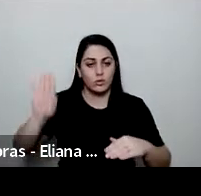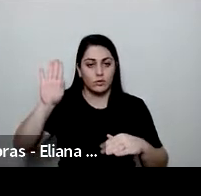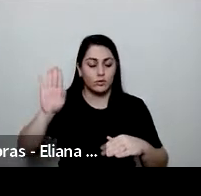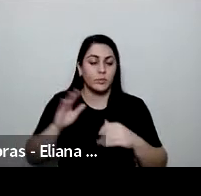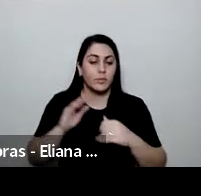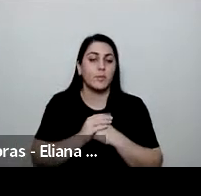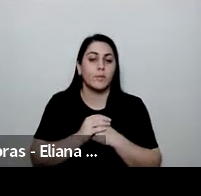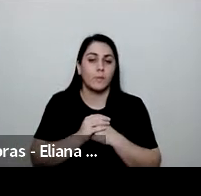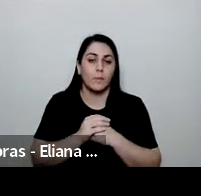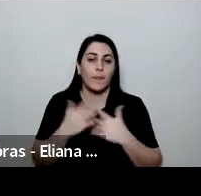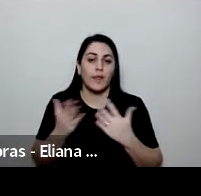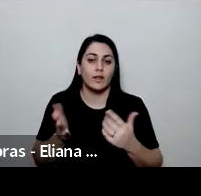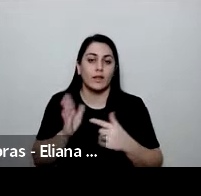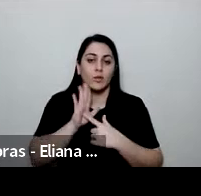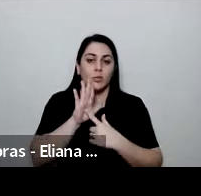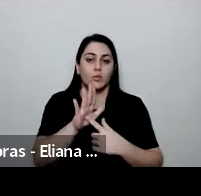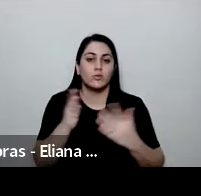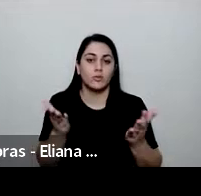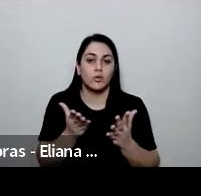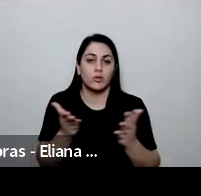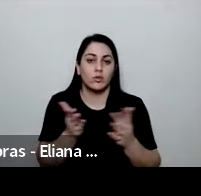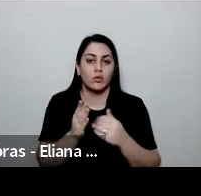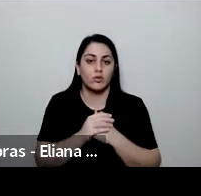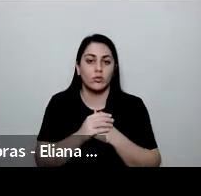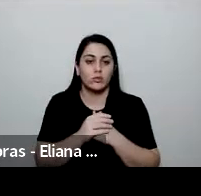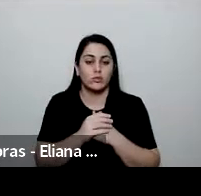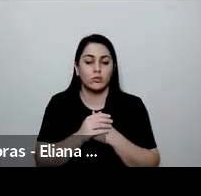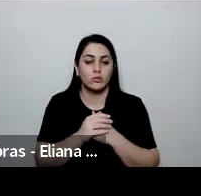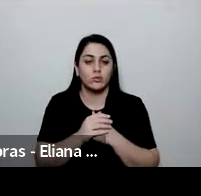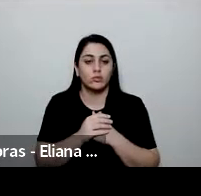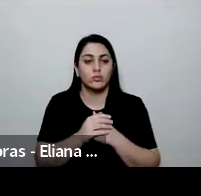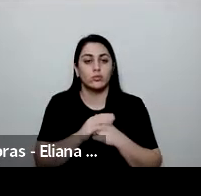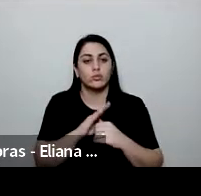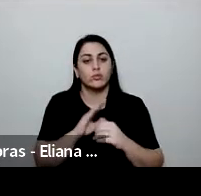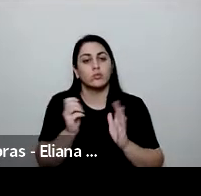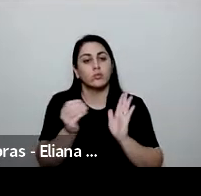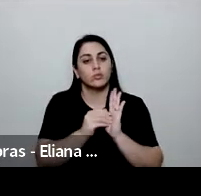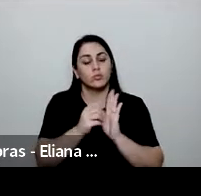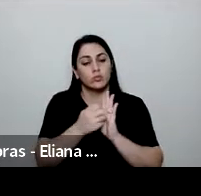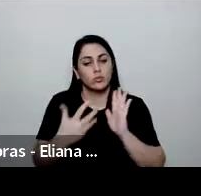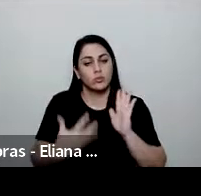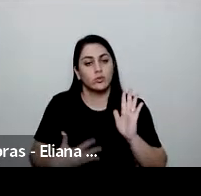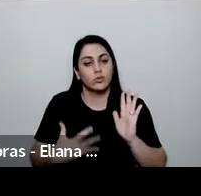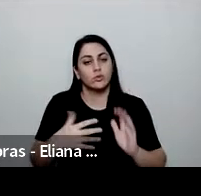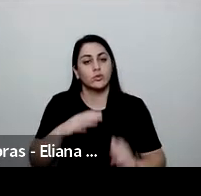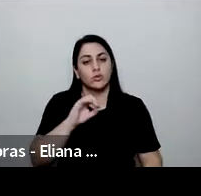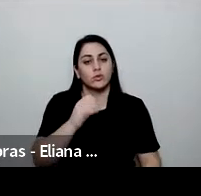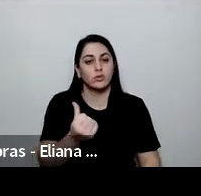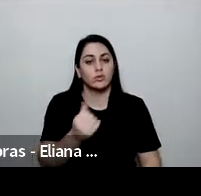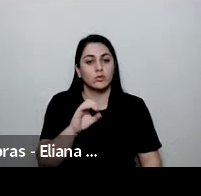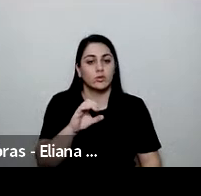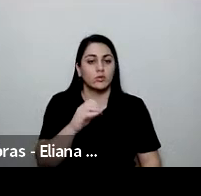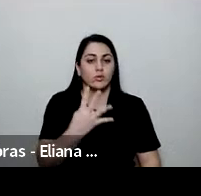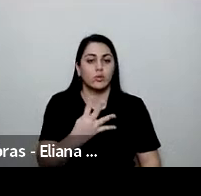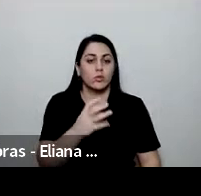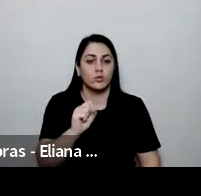aí faço referência aqui ao agravo regimental no recurso especial eleitoral 0654